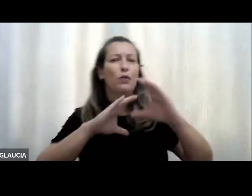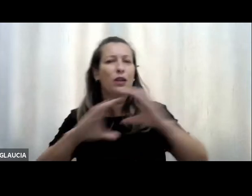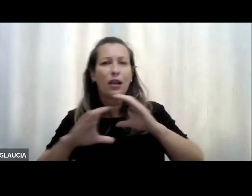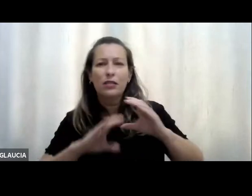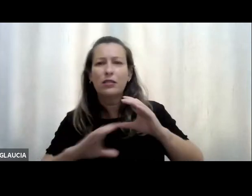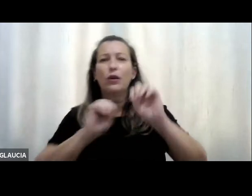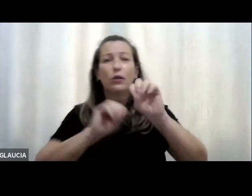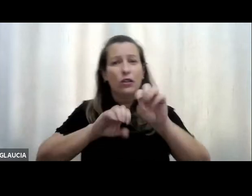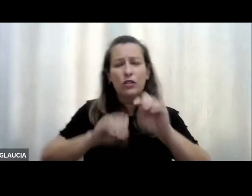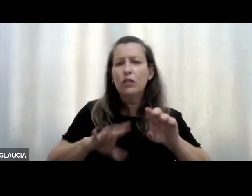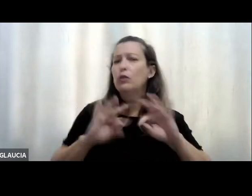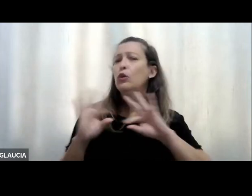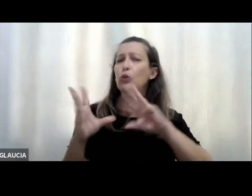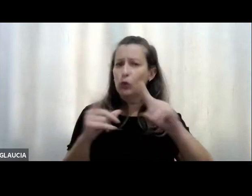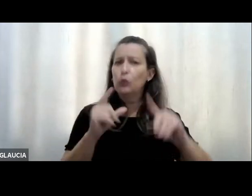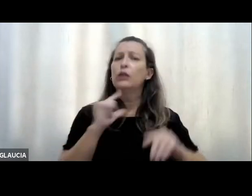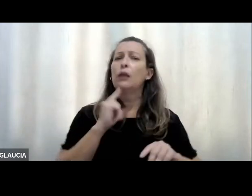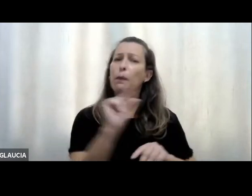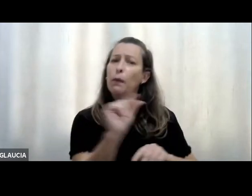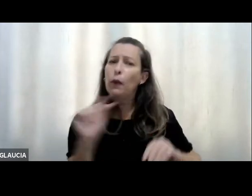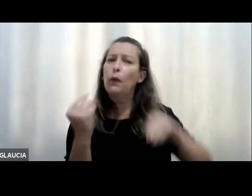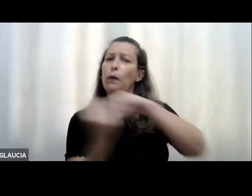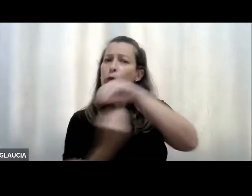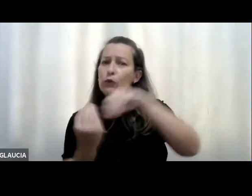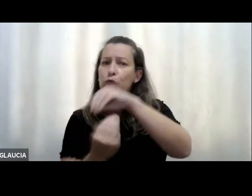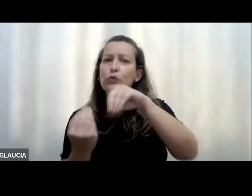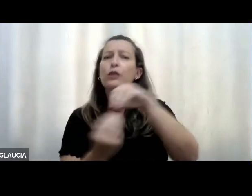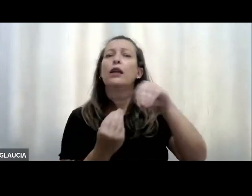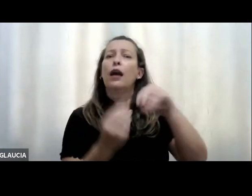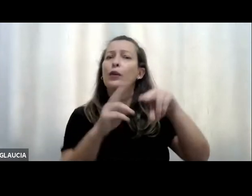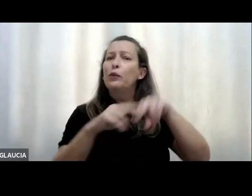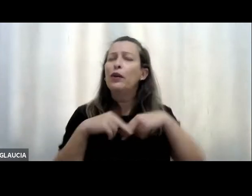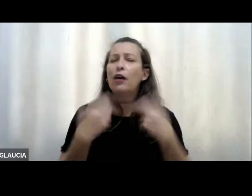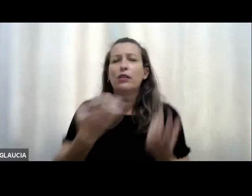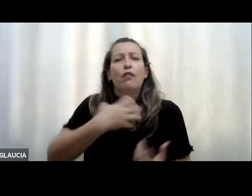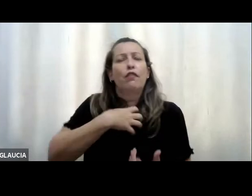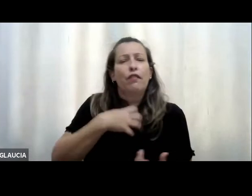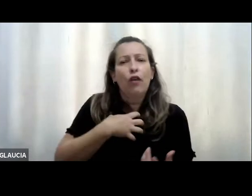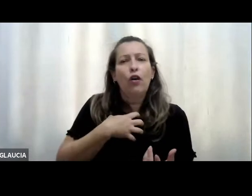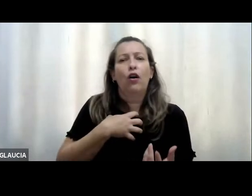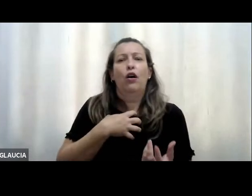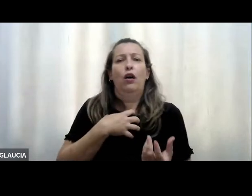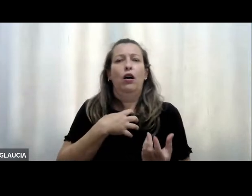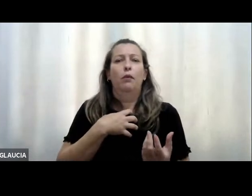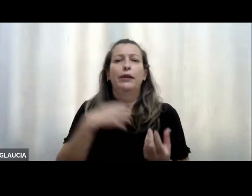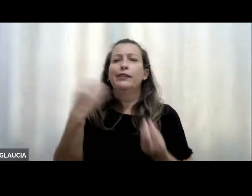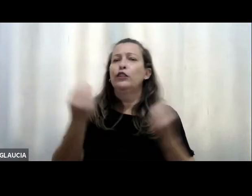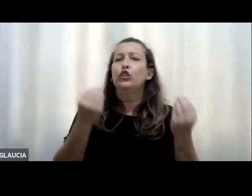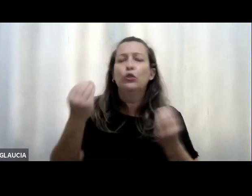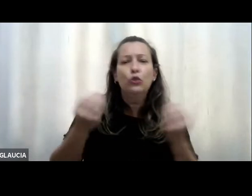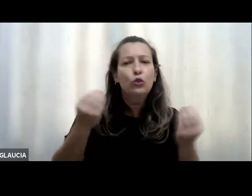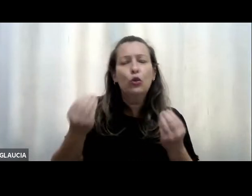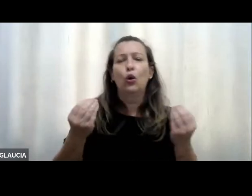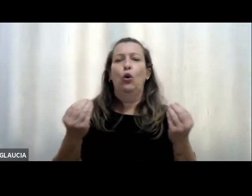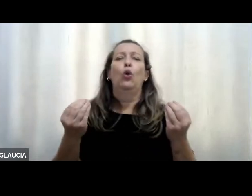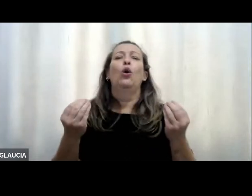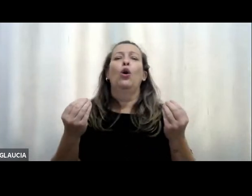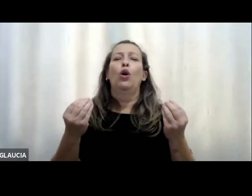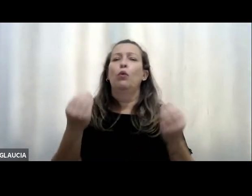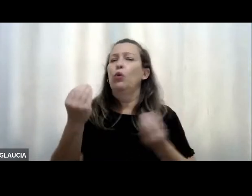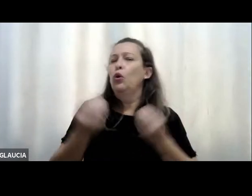isso está um pouco misturado, até pela forma como os veículos, né, que